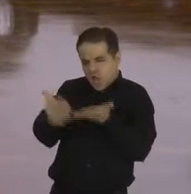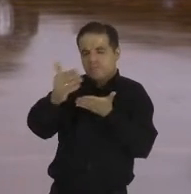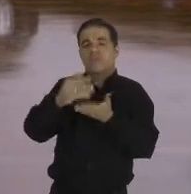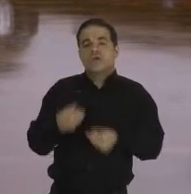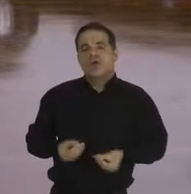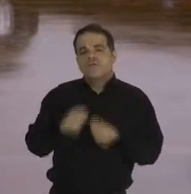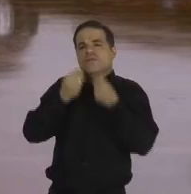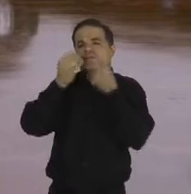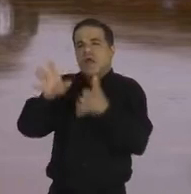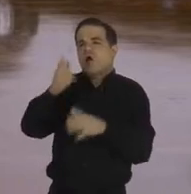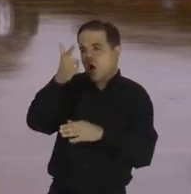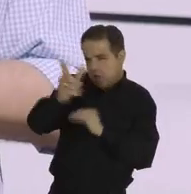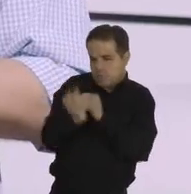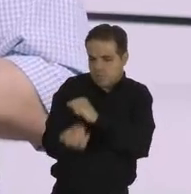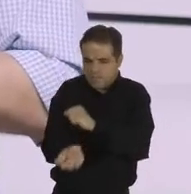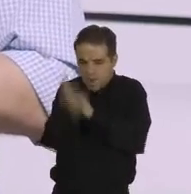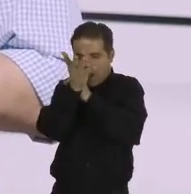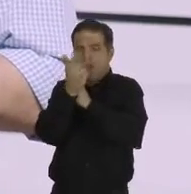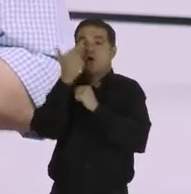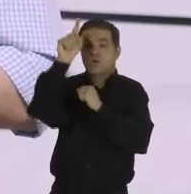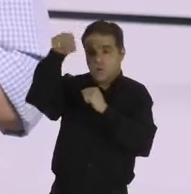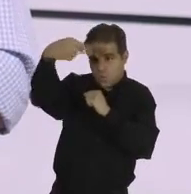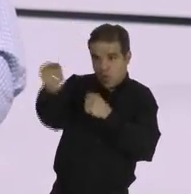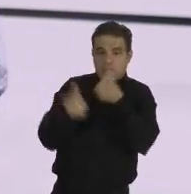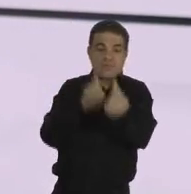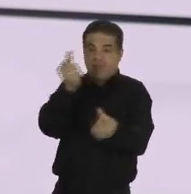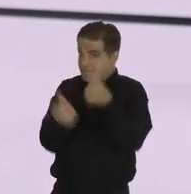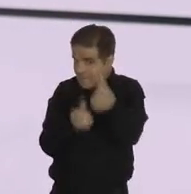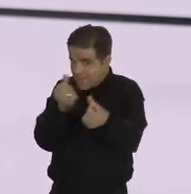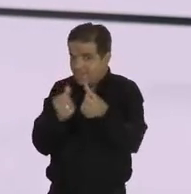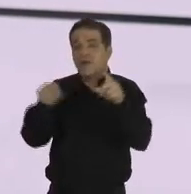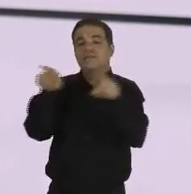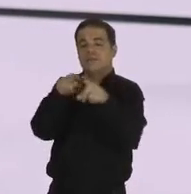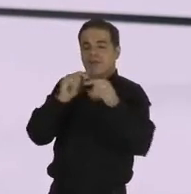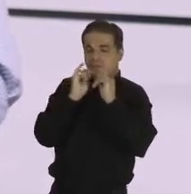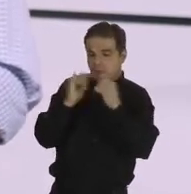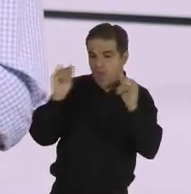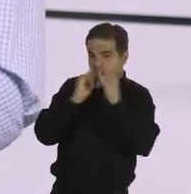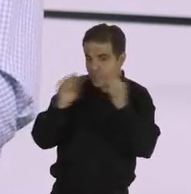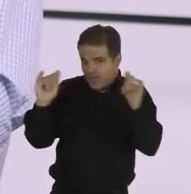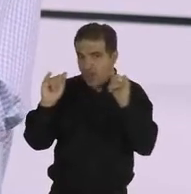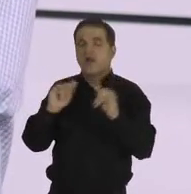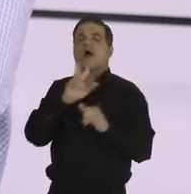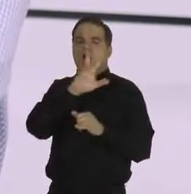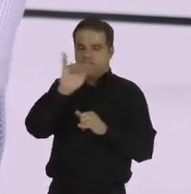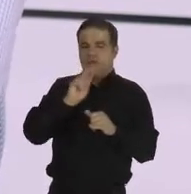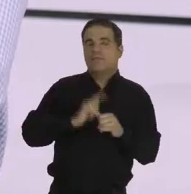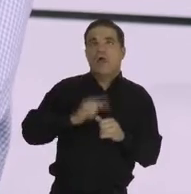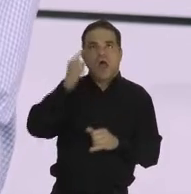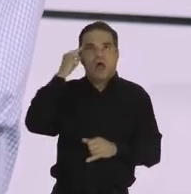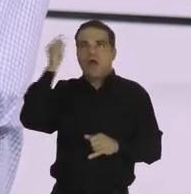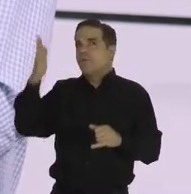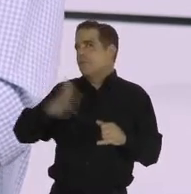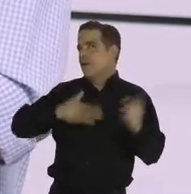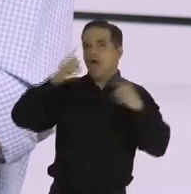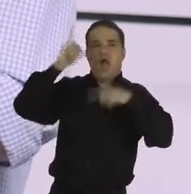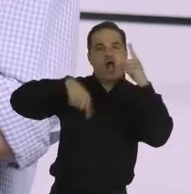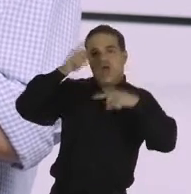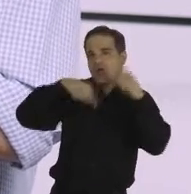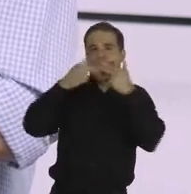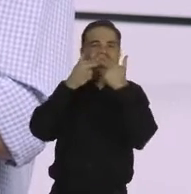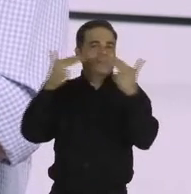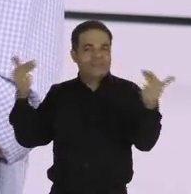eu vou dar mais um spoiler para vocês no próximo semestre além dos elétricos a gente vai ter uma super novidade